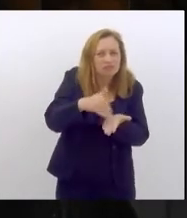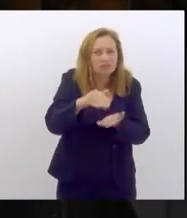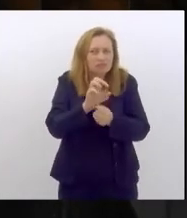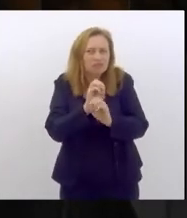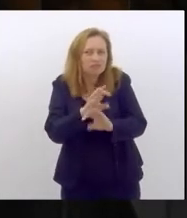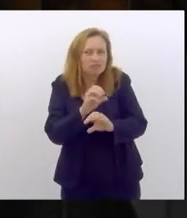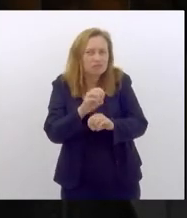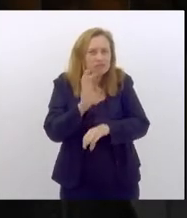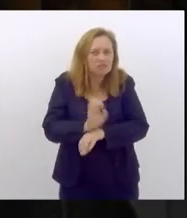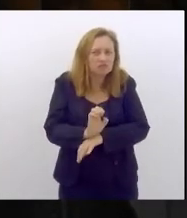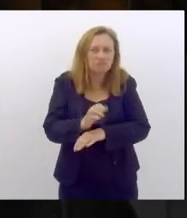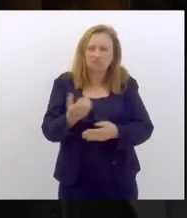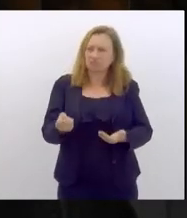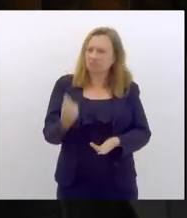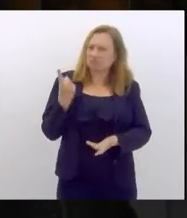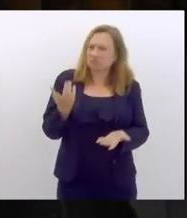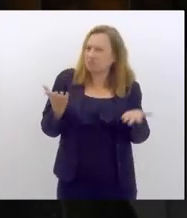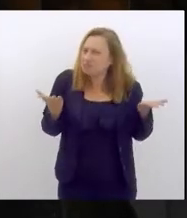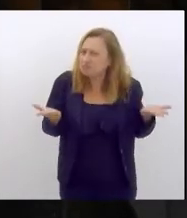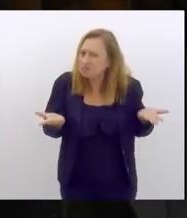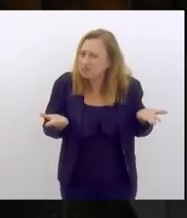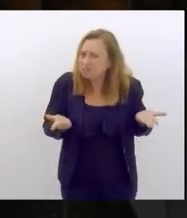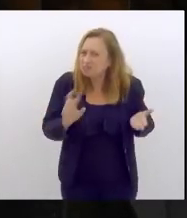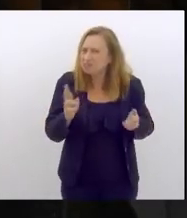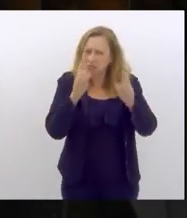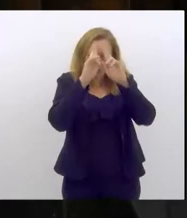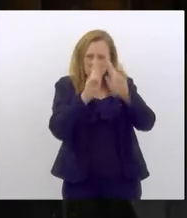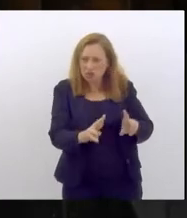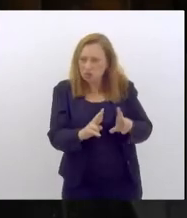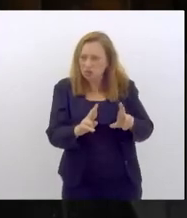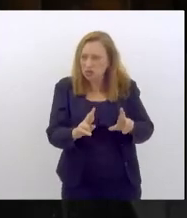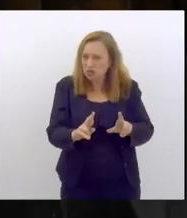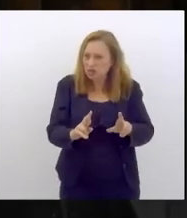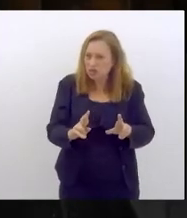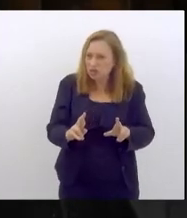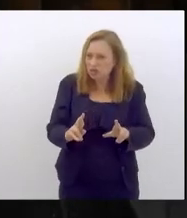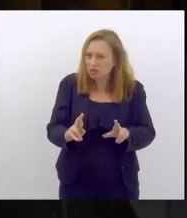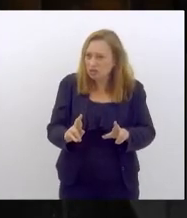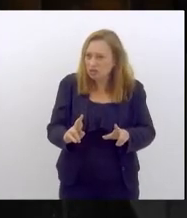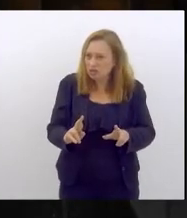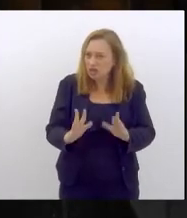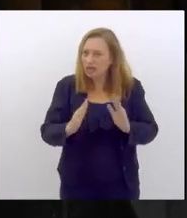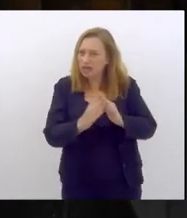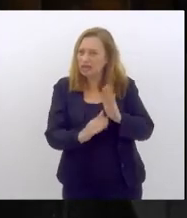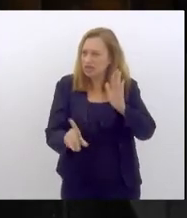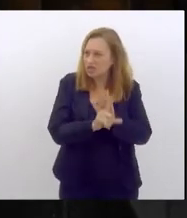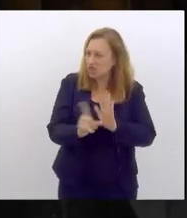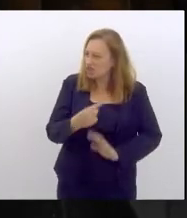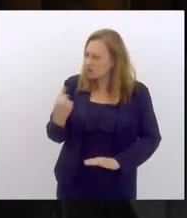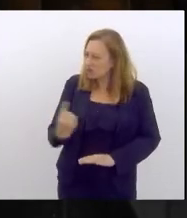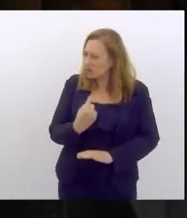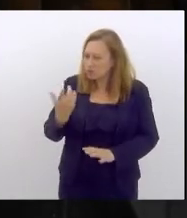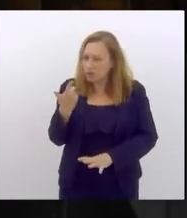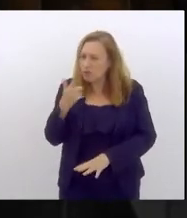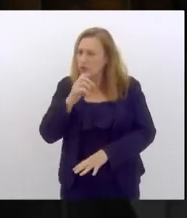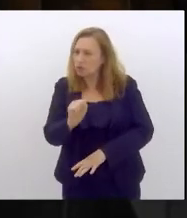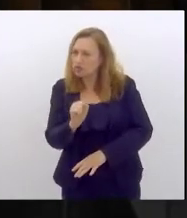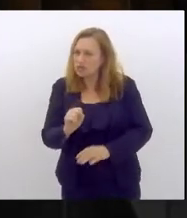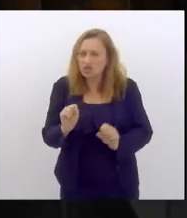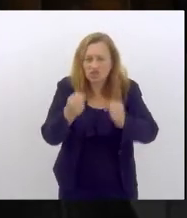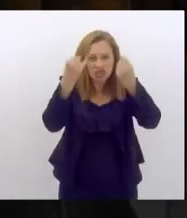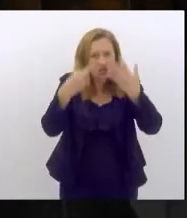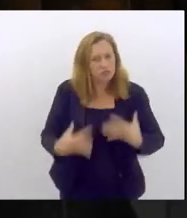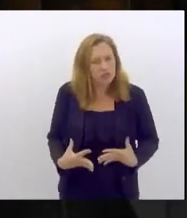Educação do Estado. O que é isso? Num respeito ao Legislativo Fluminense como órgão capacitado e capaz para conseguir deixar